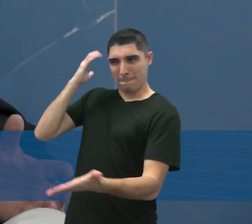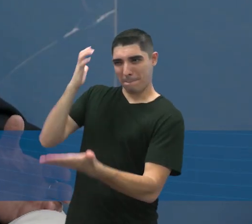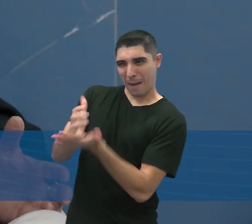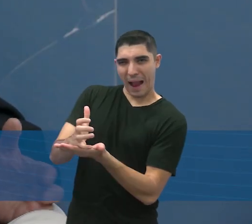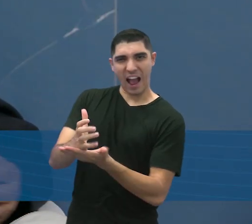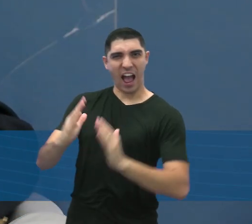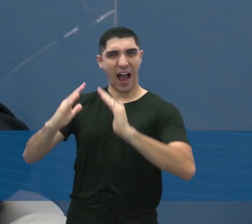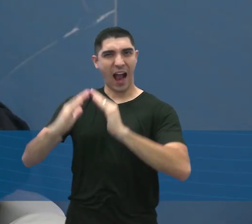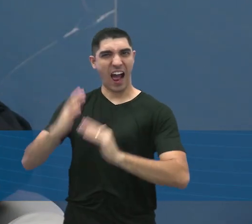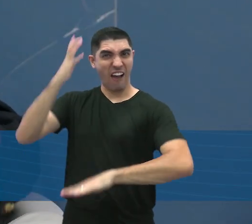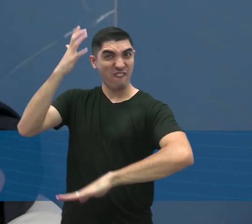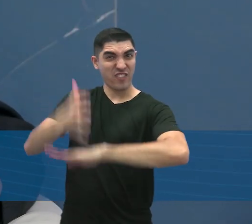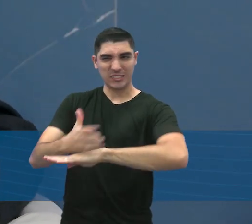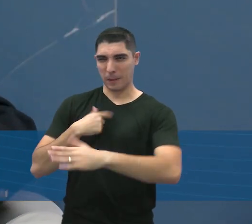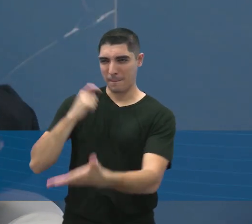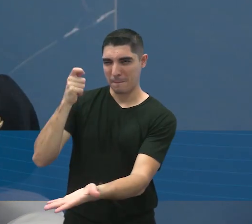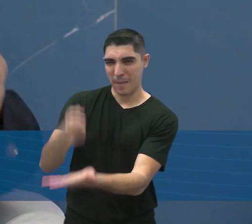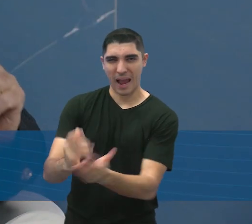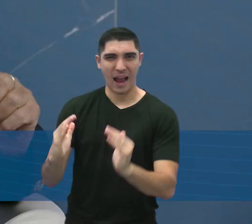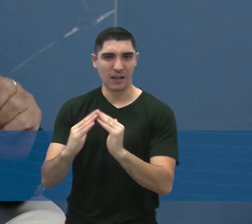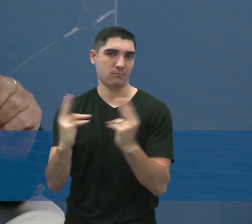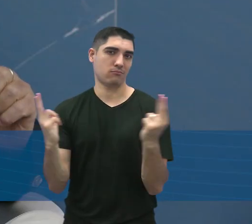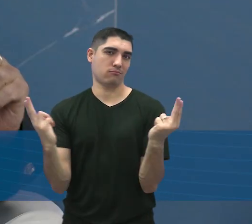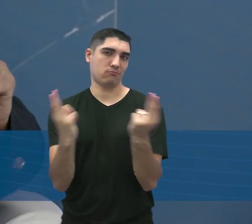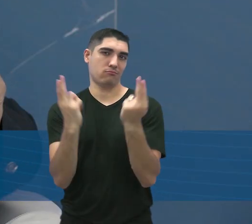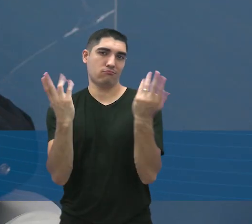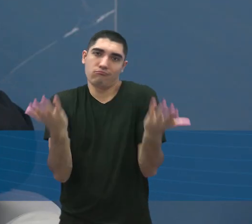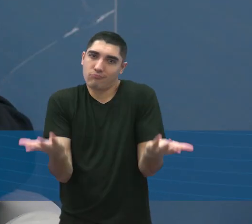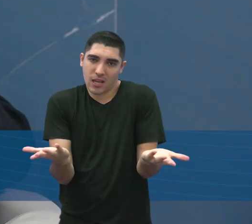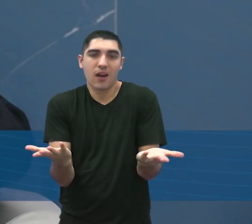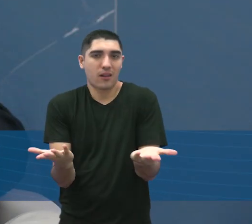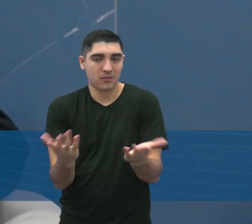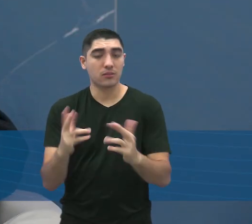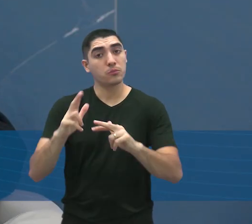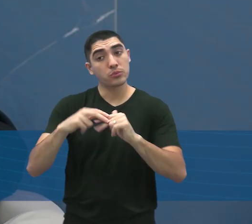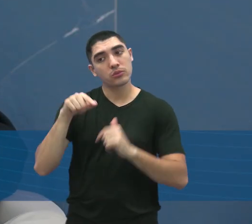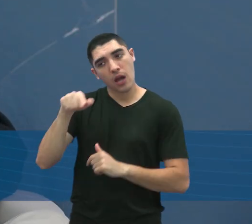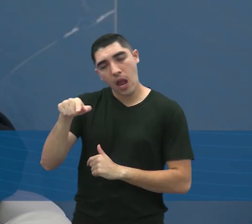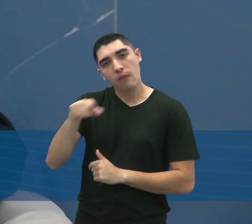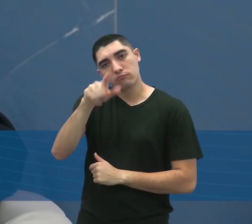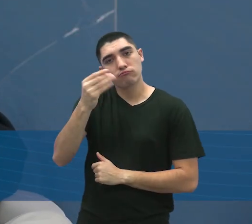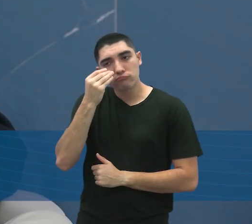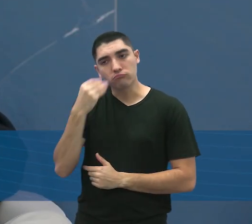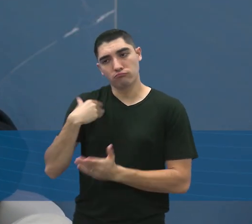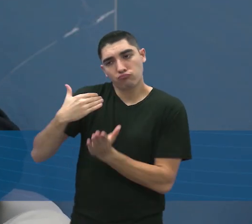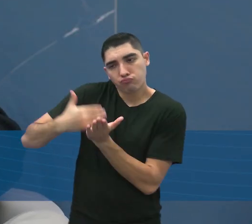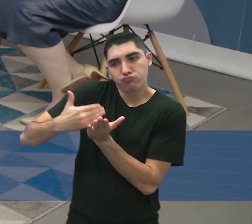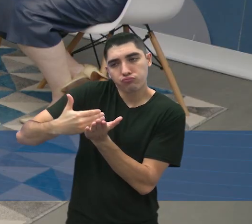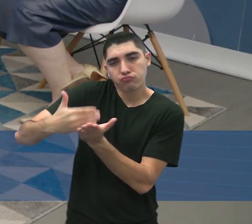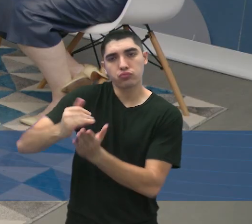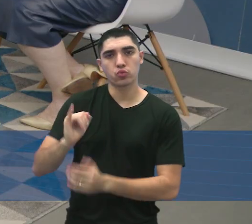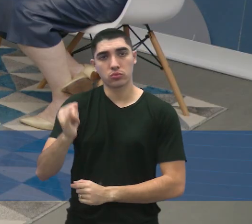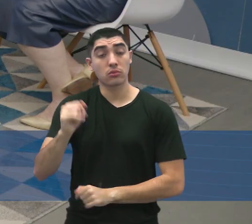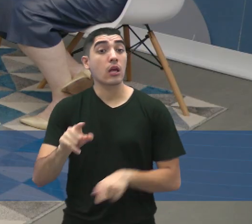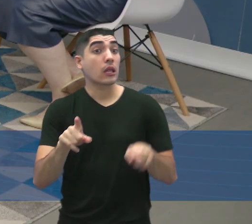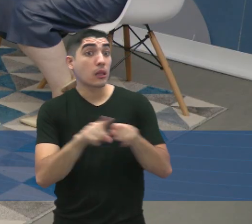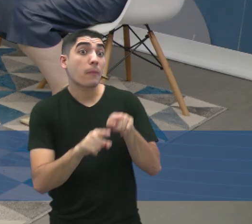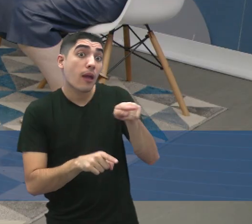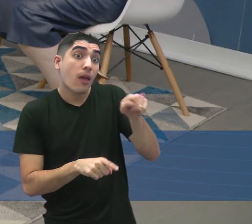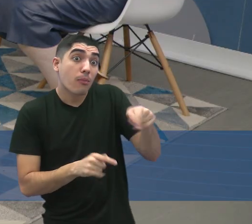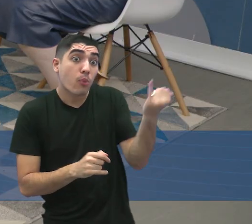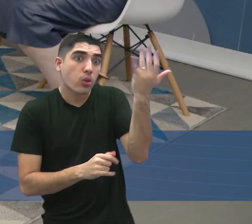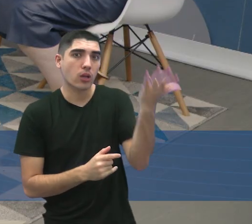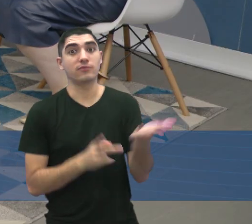né? Então, por isso que existe financiamento, um juros menor, que você possa fazer essa compra. Tem então, dívidas que são necessárias, são